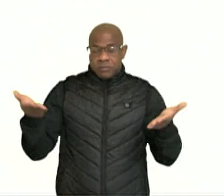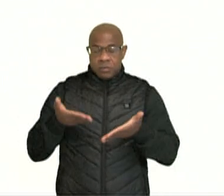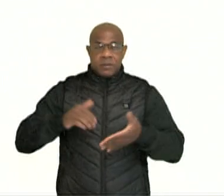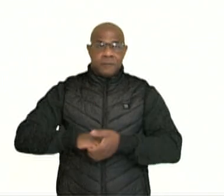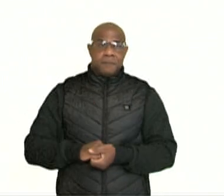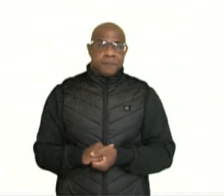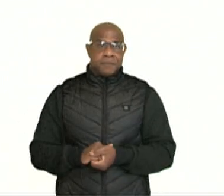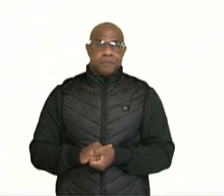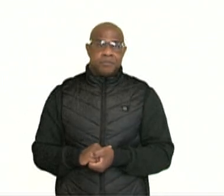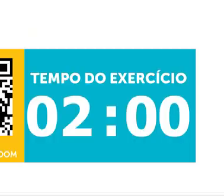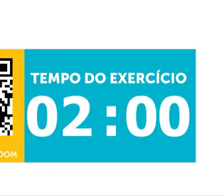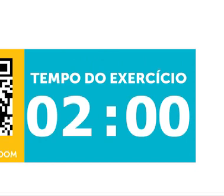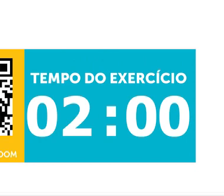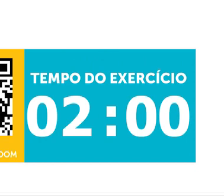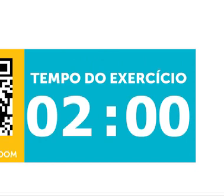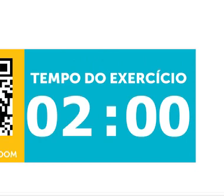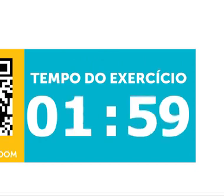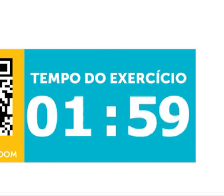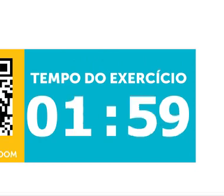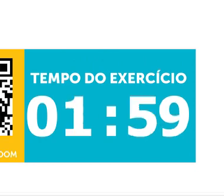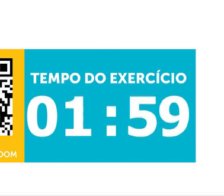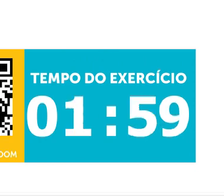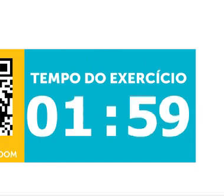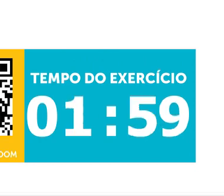retornamos conferindo a resposta.